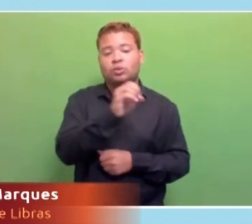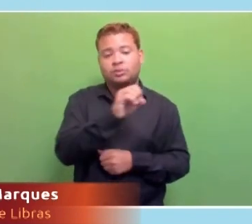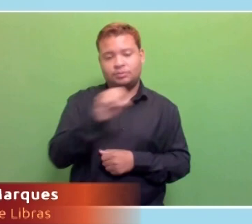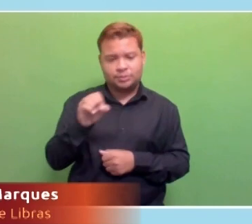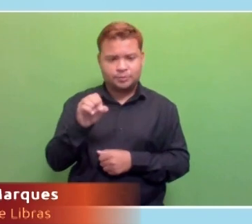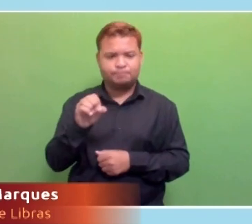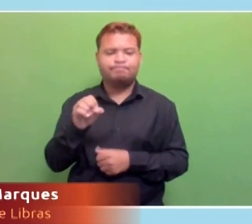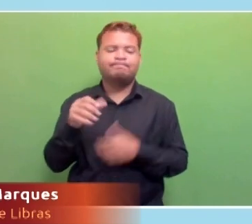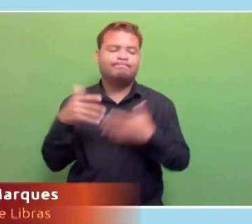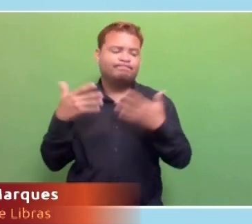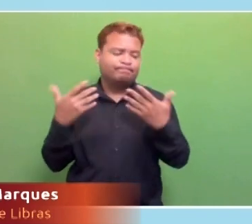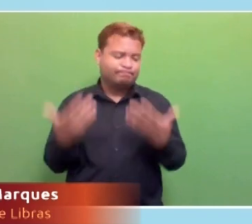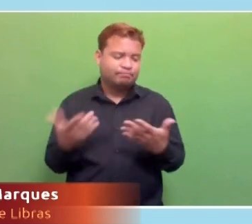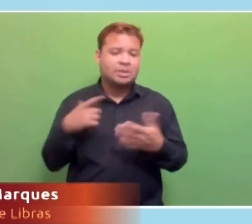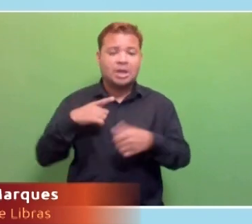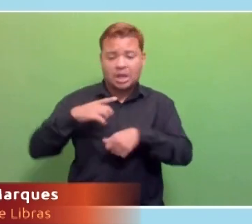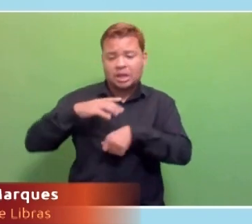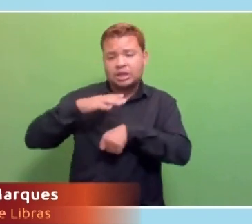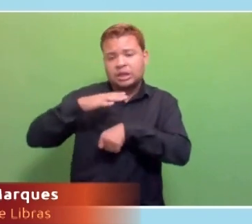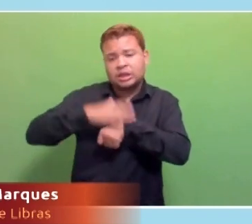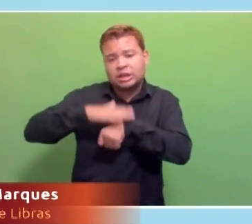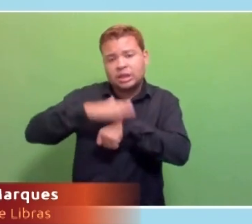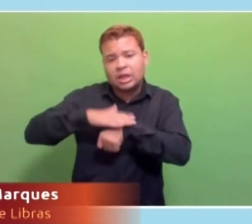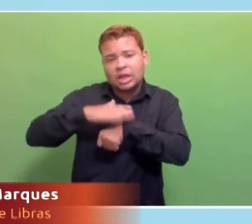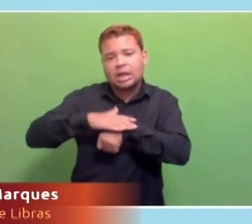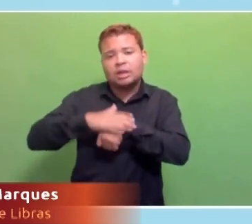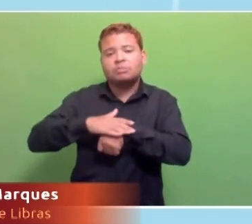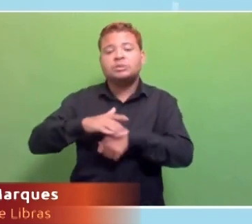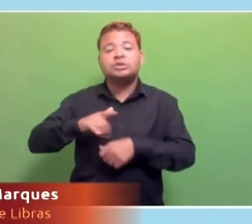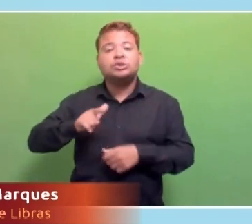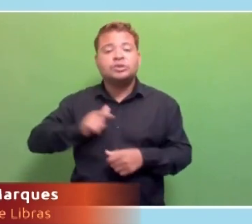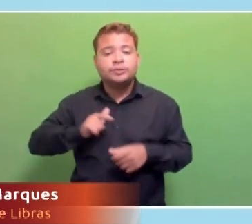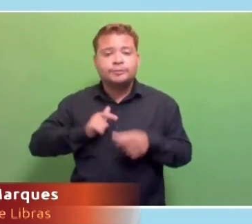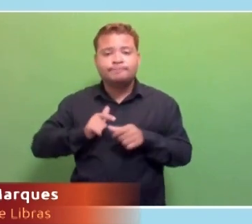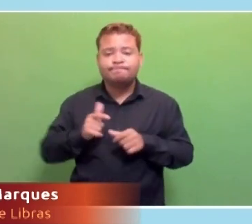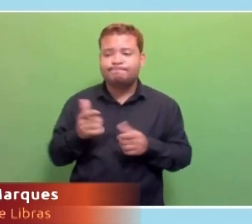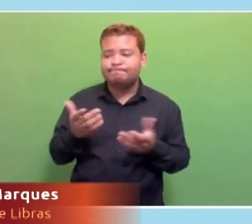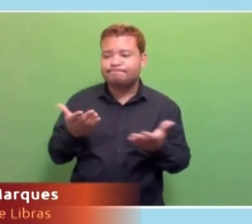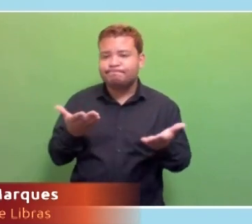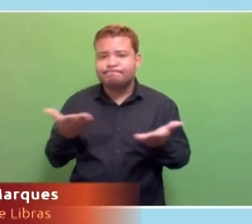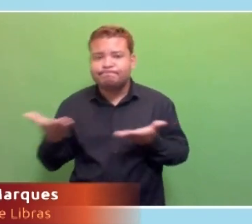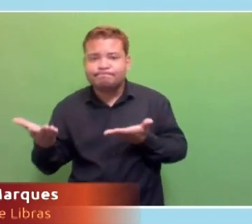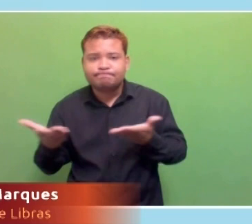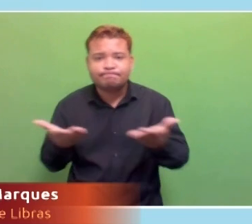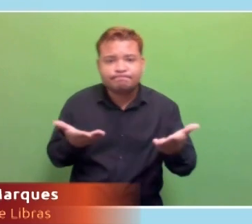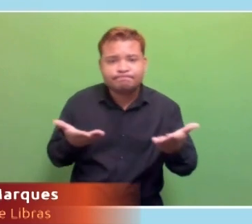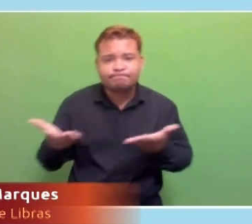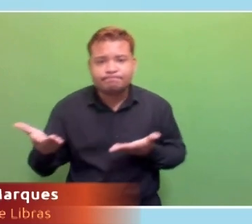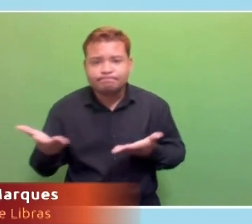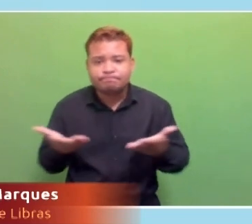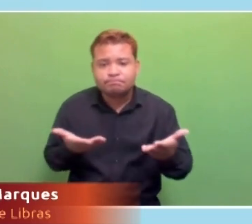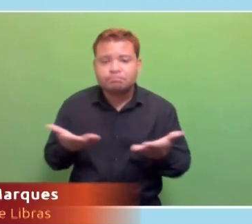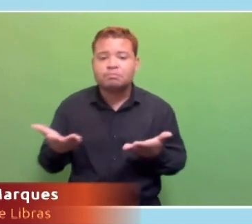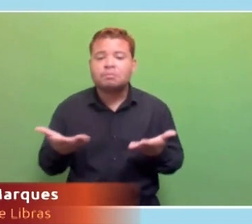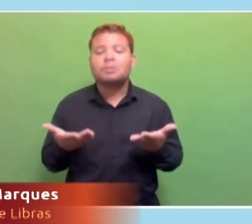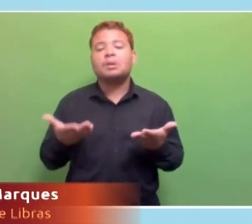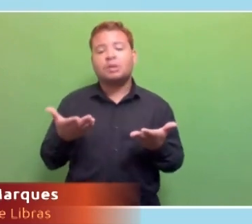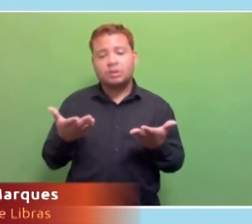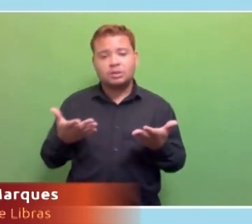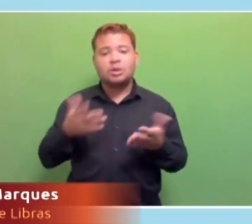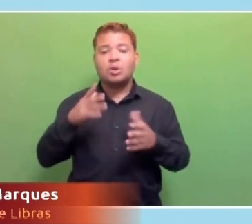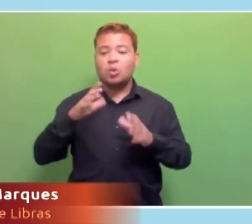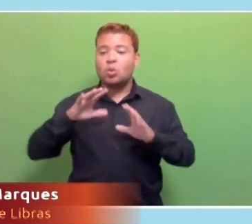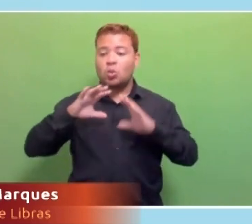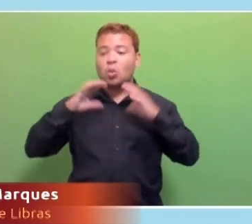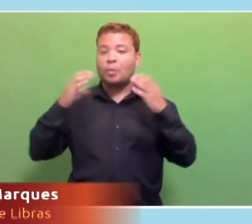foi um certo, vamos dizer assim, uma medida que teve algum certo reconhecimento da comunidade